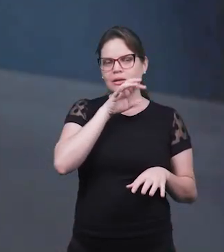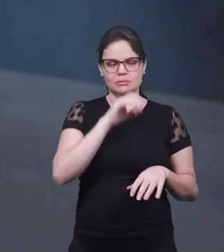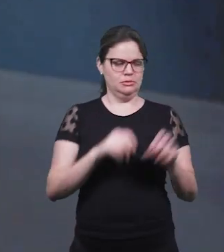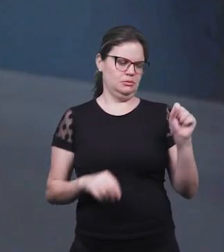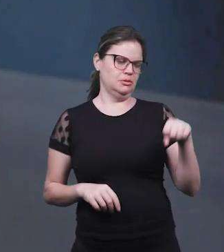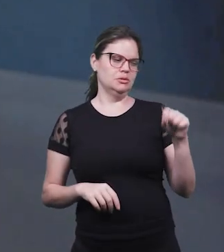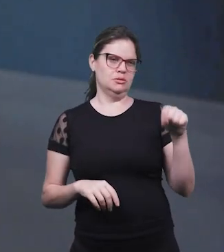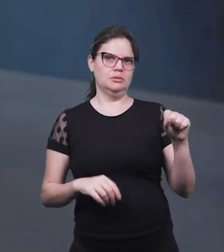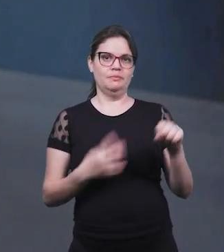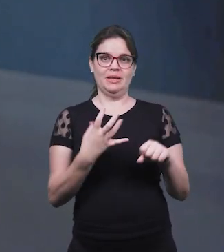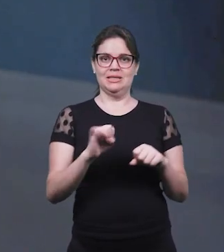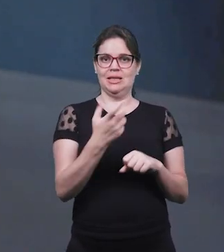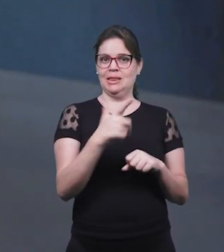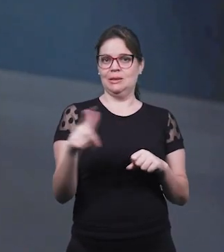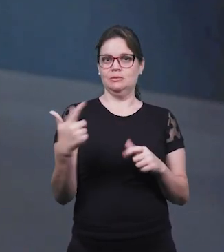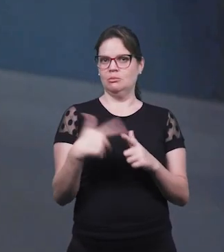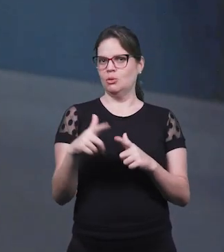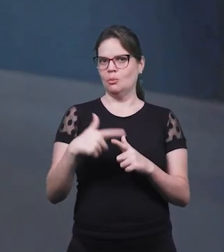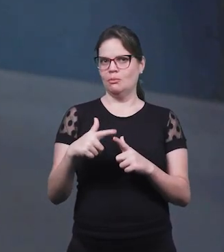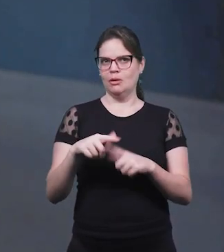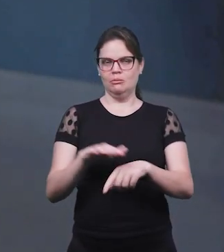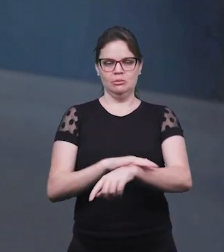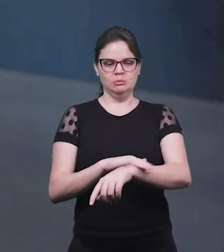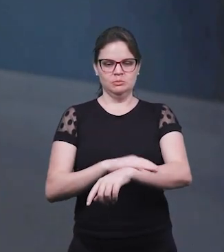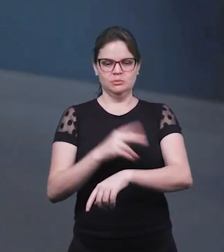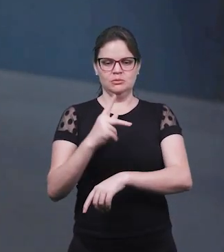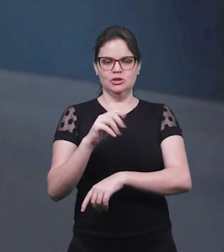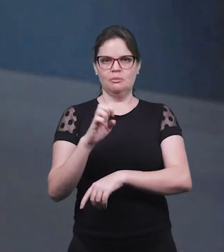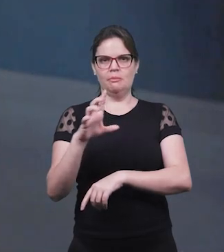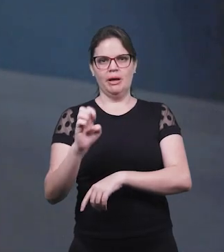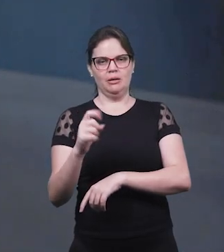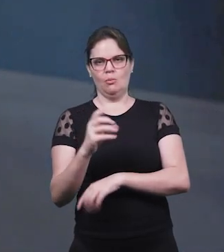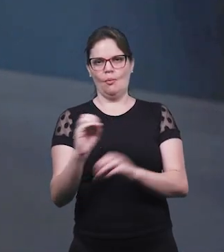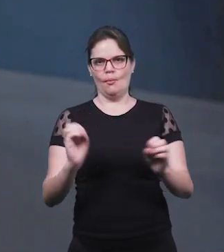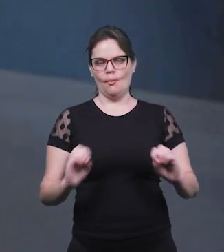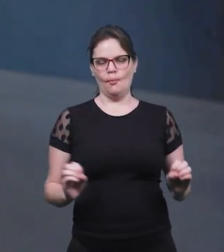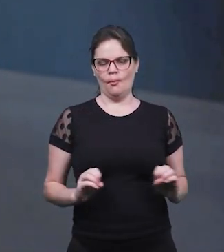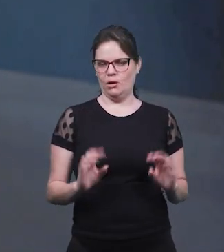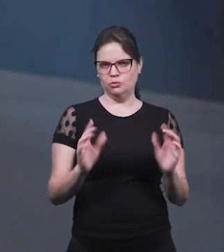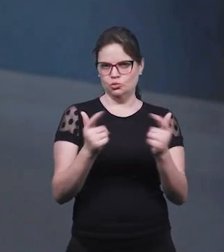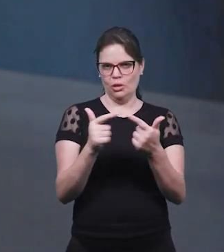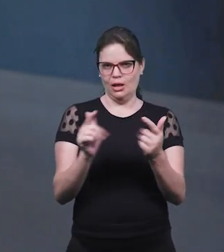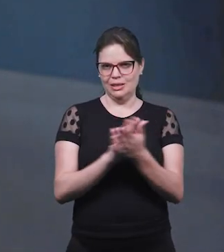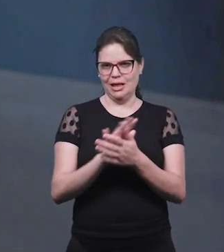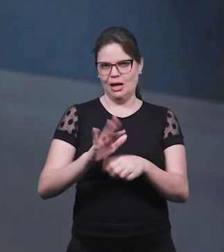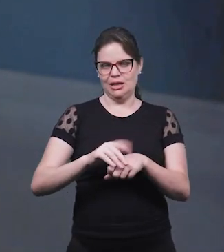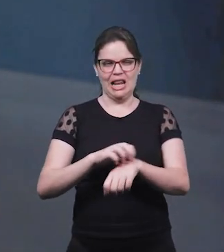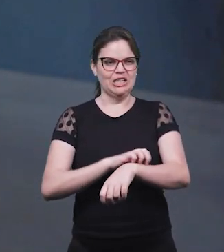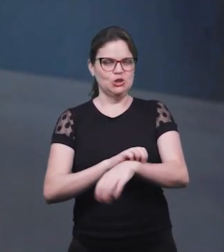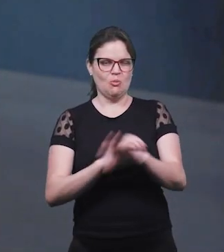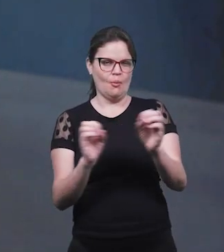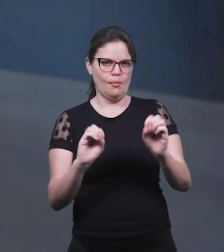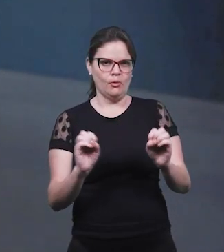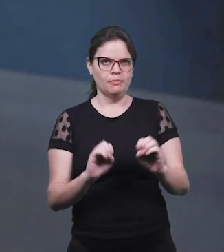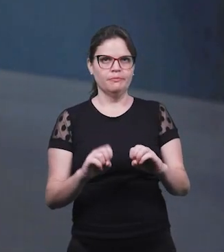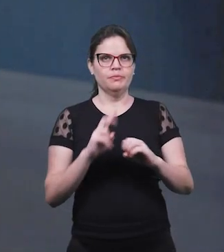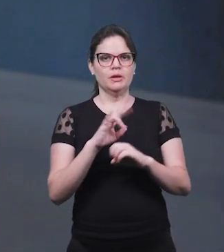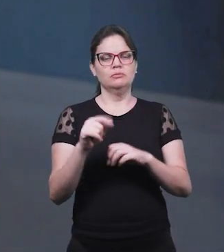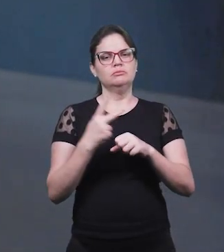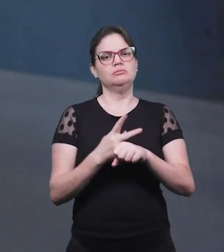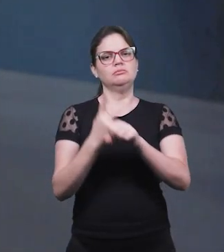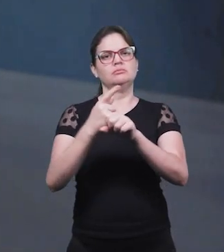não tem problema de pele, não está com uma dermatite, com uma seborreia, com uma alergia, eles vão